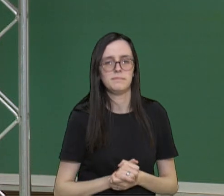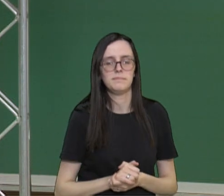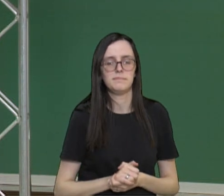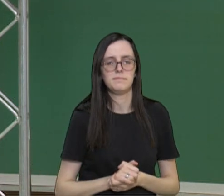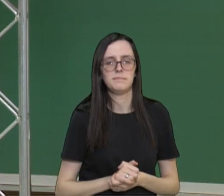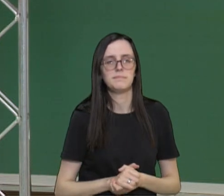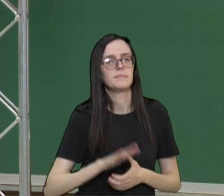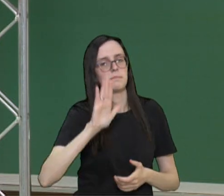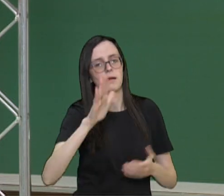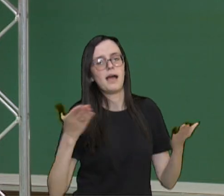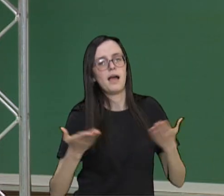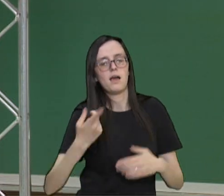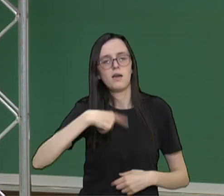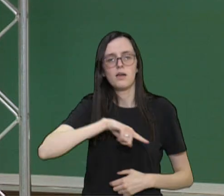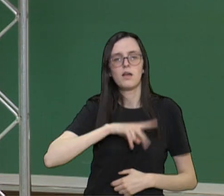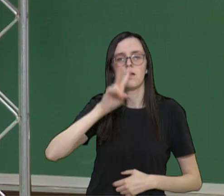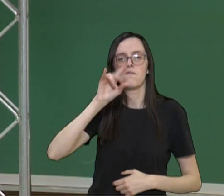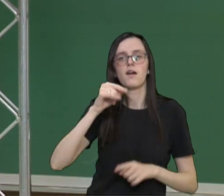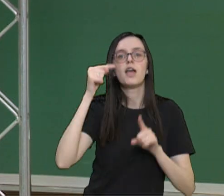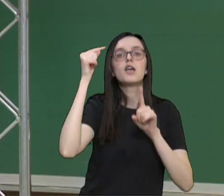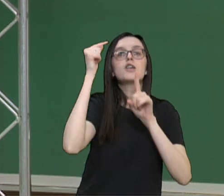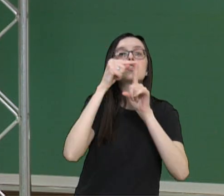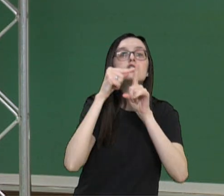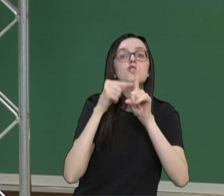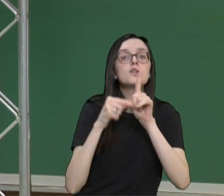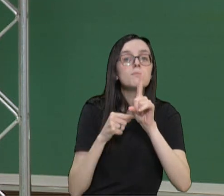composições. Né? Agora a gente vai nos tipos